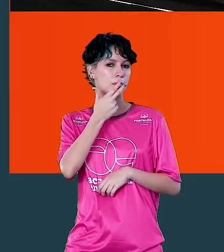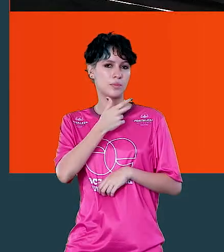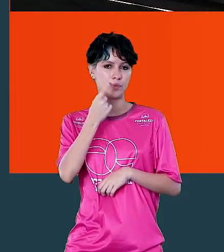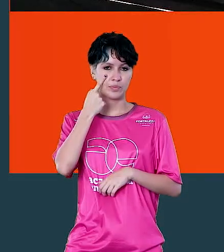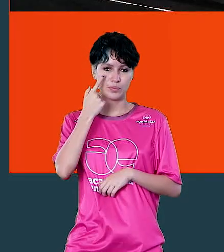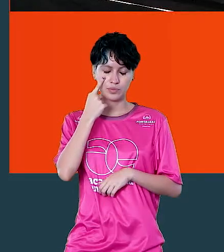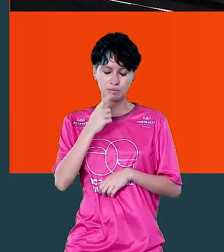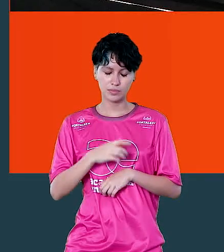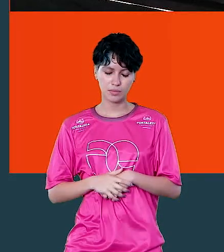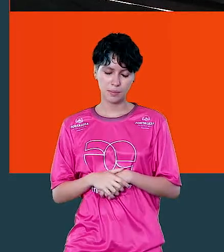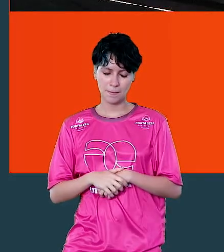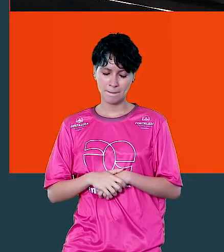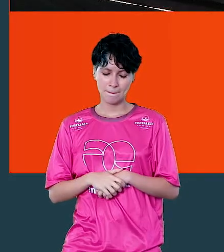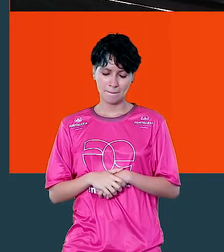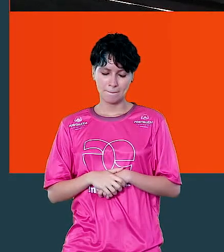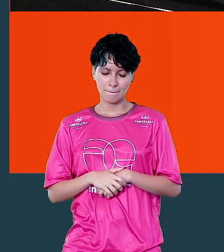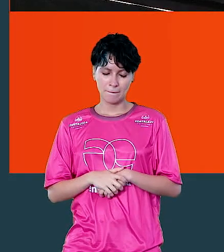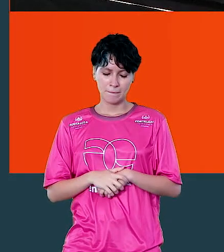ó.